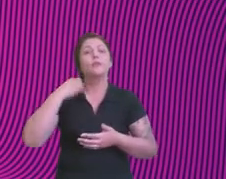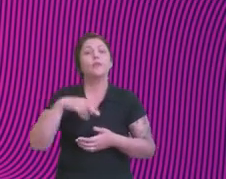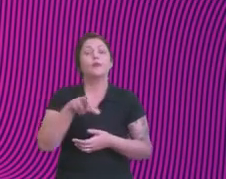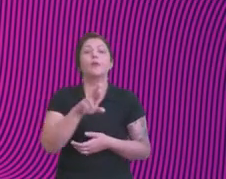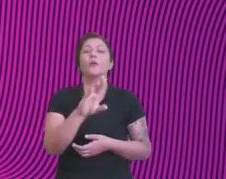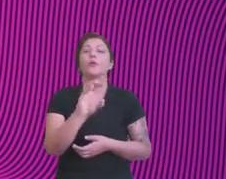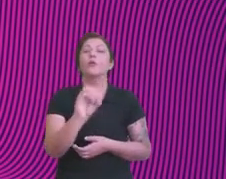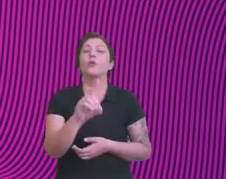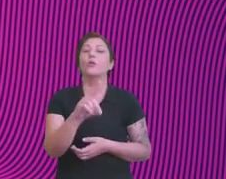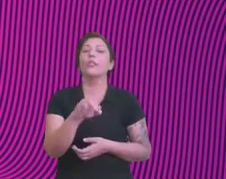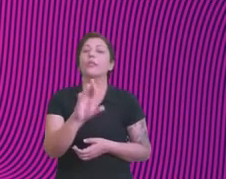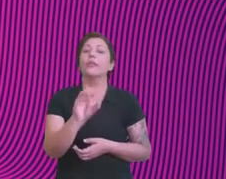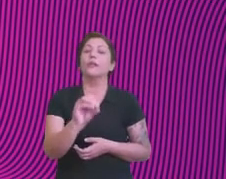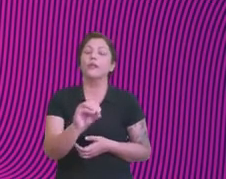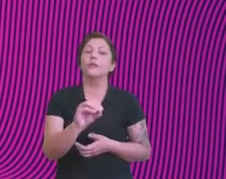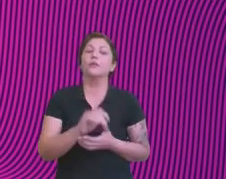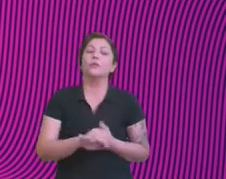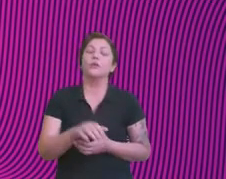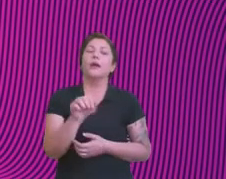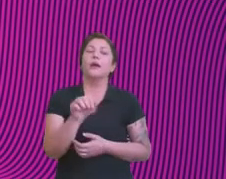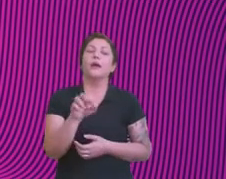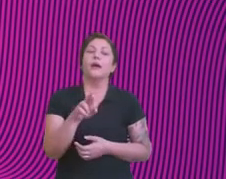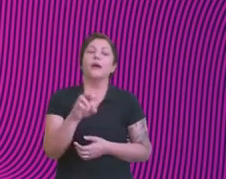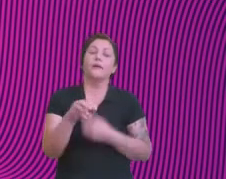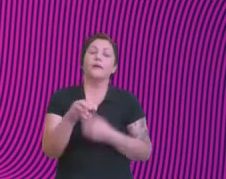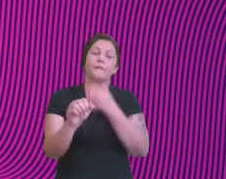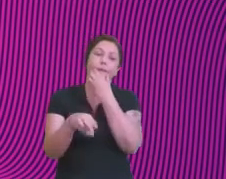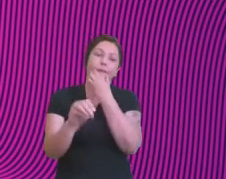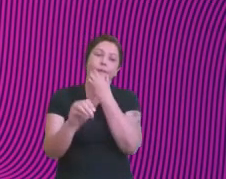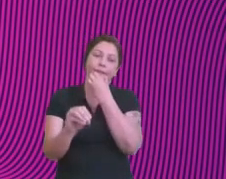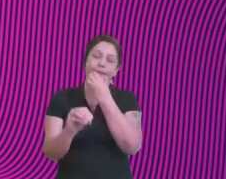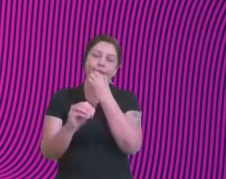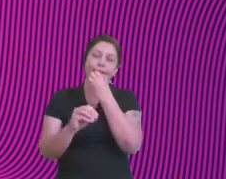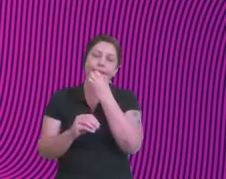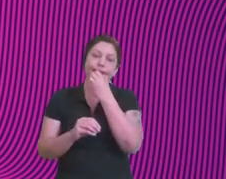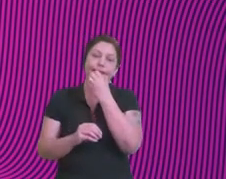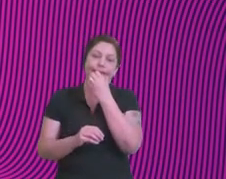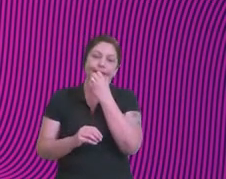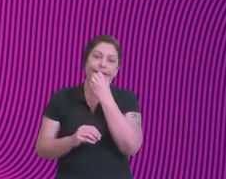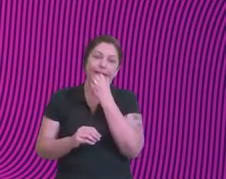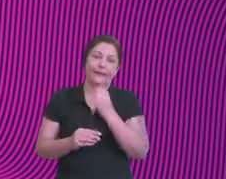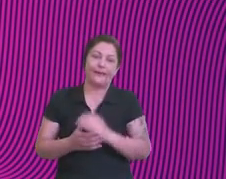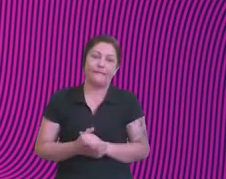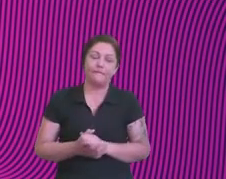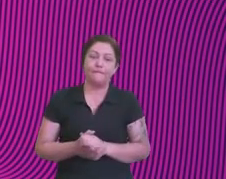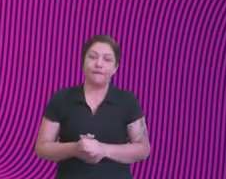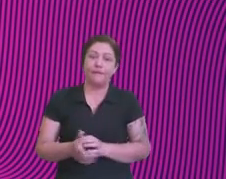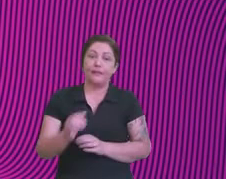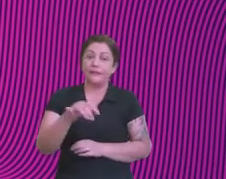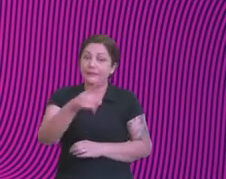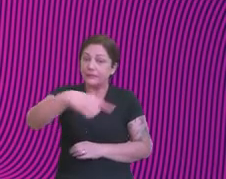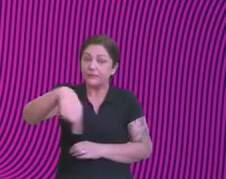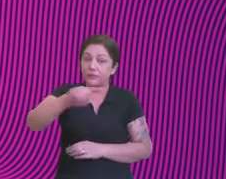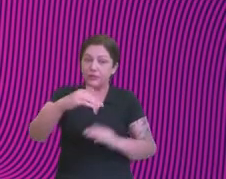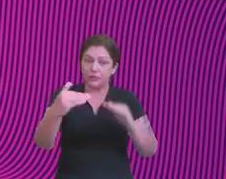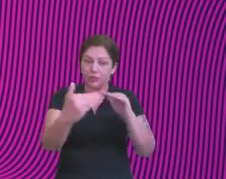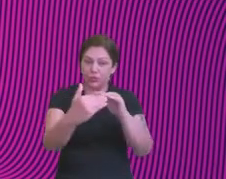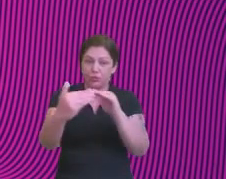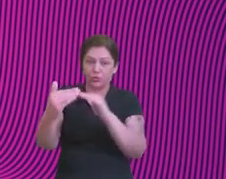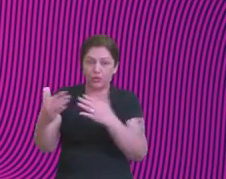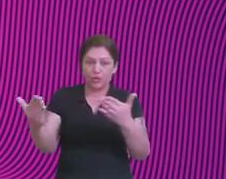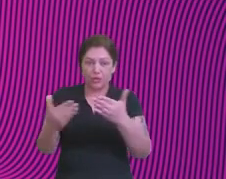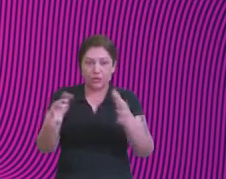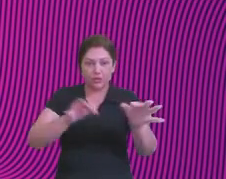Armando Melani. Vou perguntar para vocês, se vocês concordaram com esse